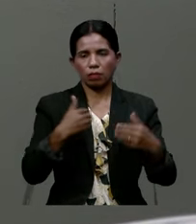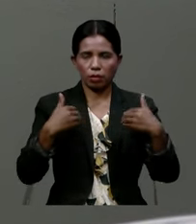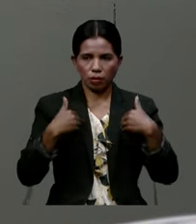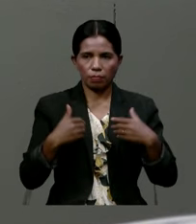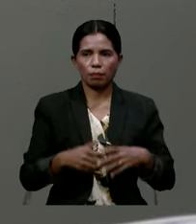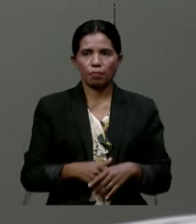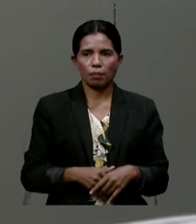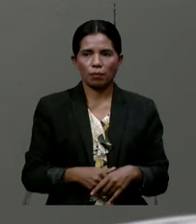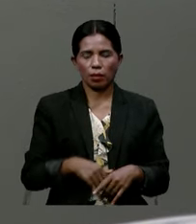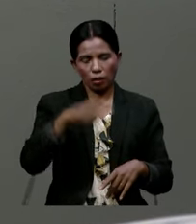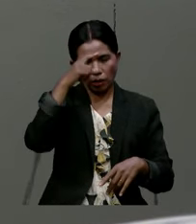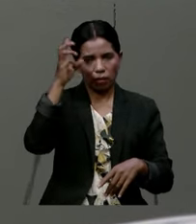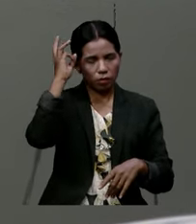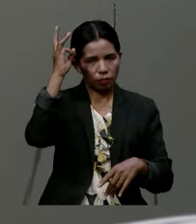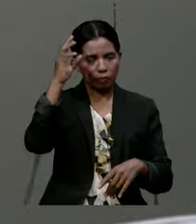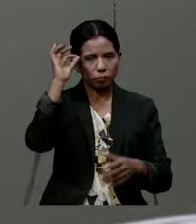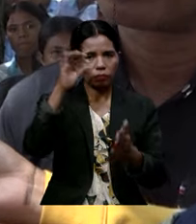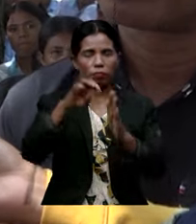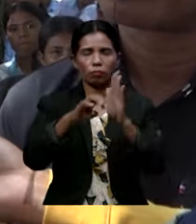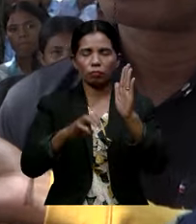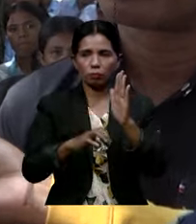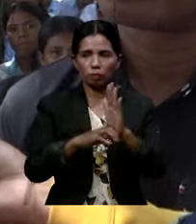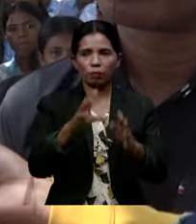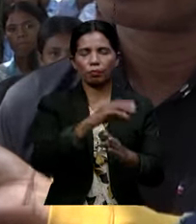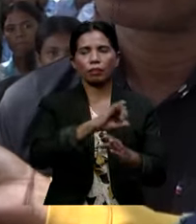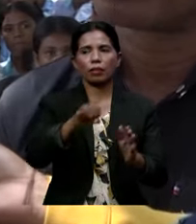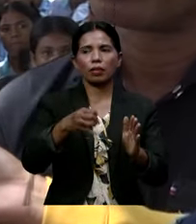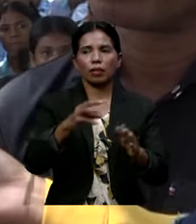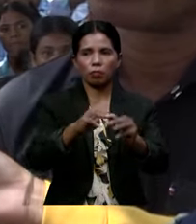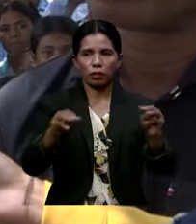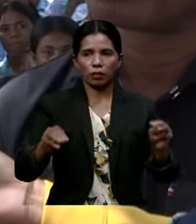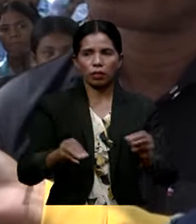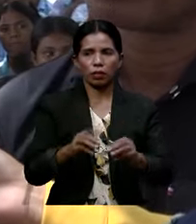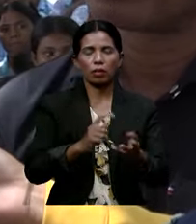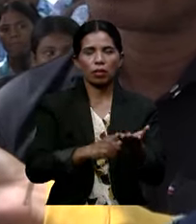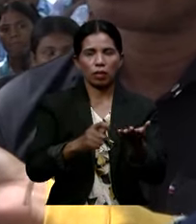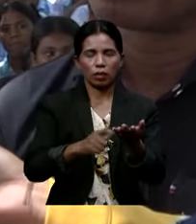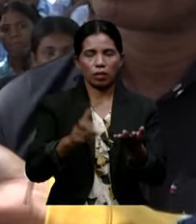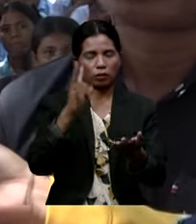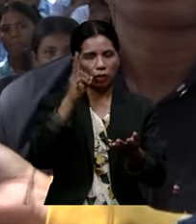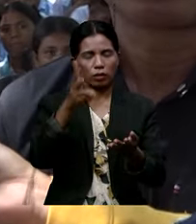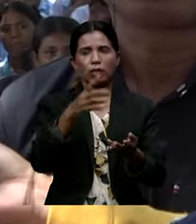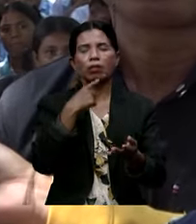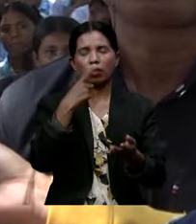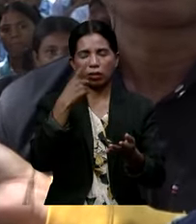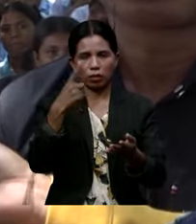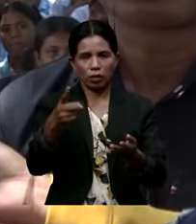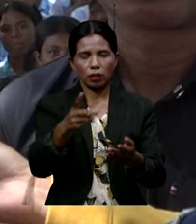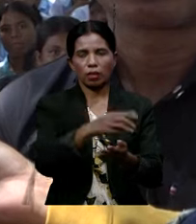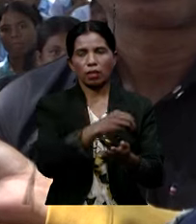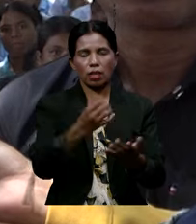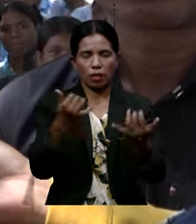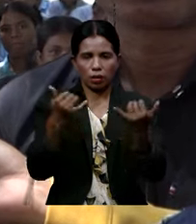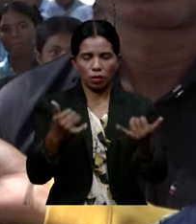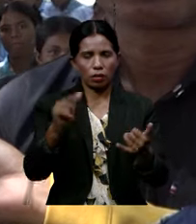no tamba preocupação ne secretário estado de ensino secundário geral no ensino secundário técnico vocacional ATT preocupação será ne mas agora